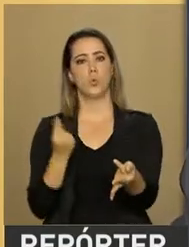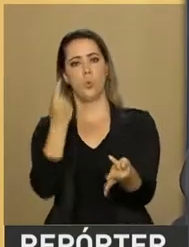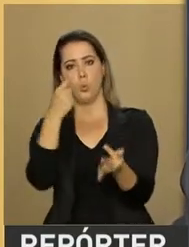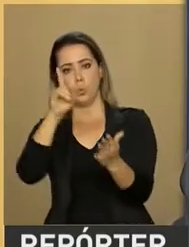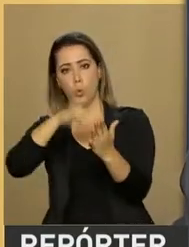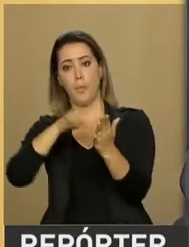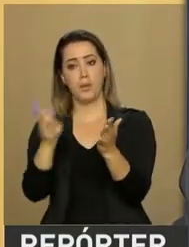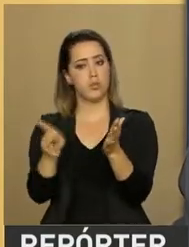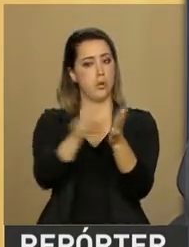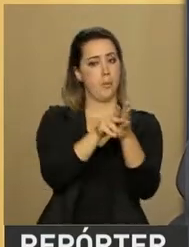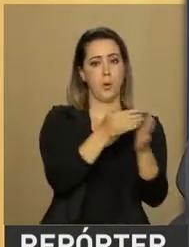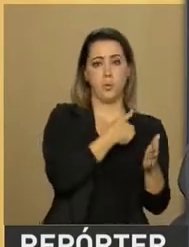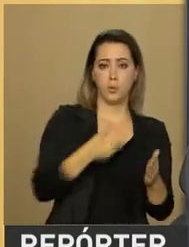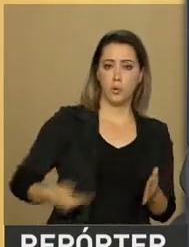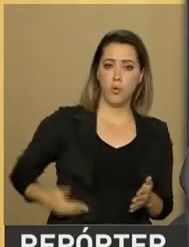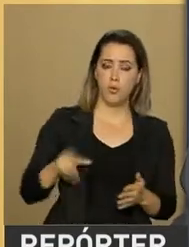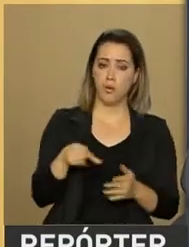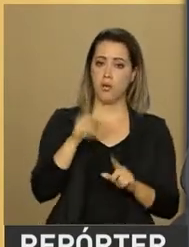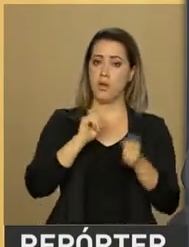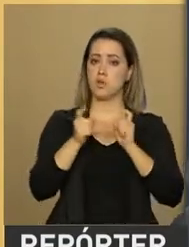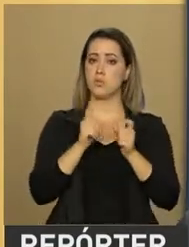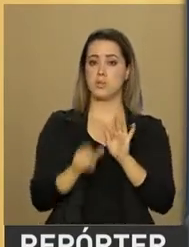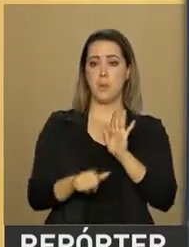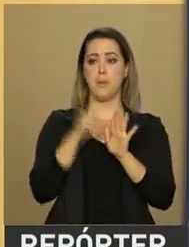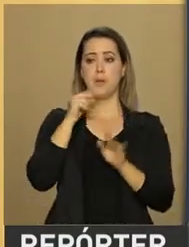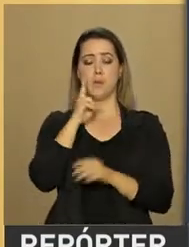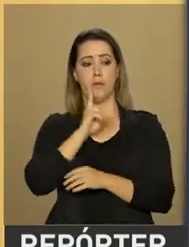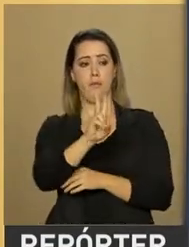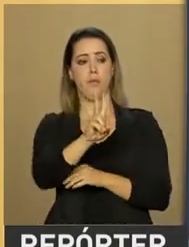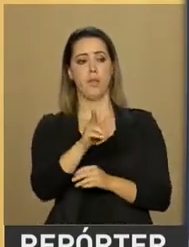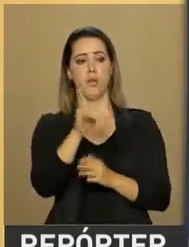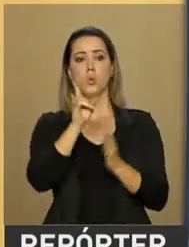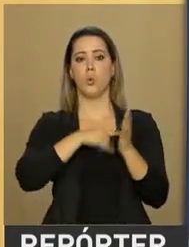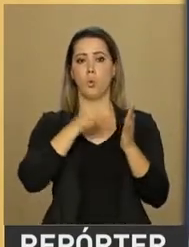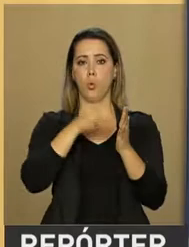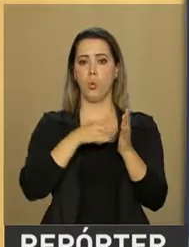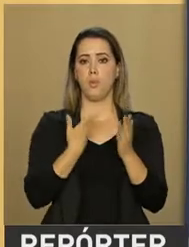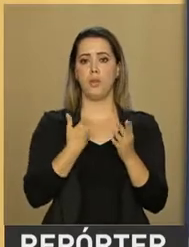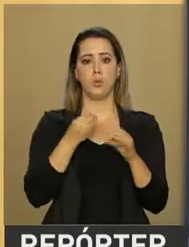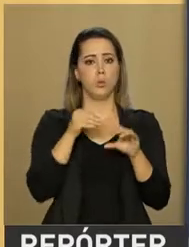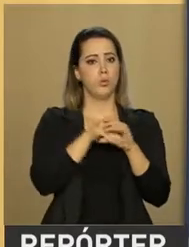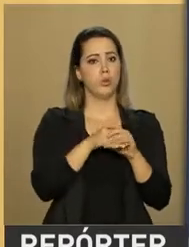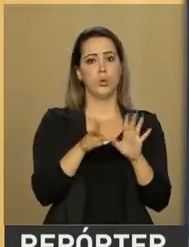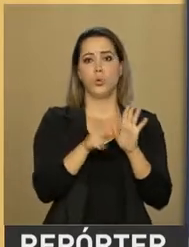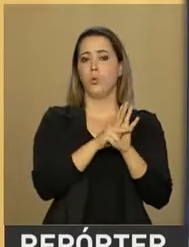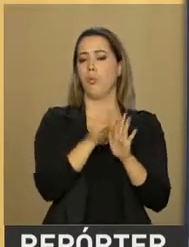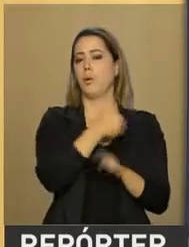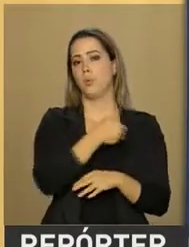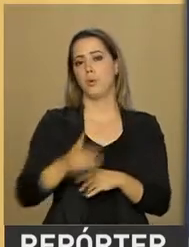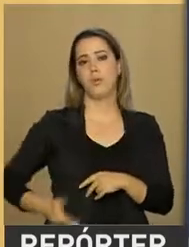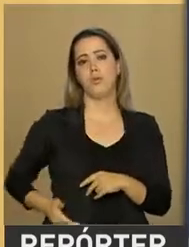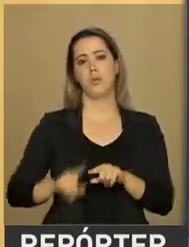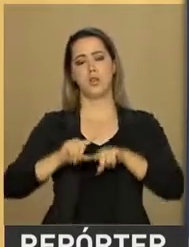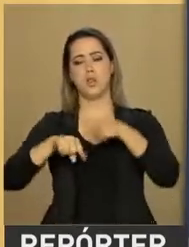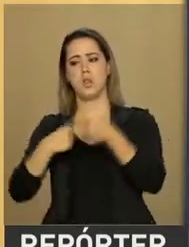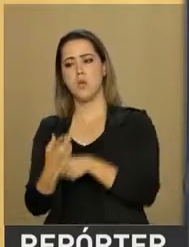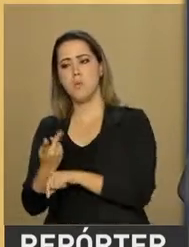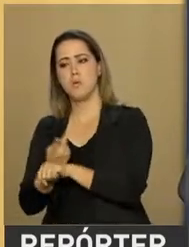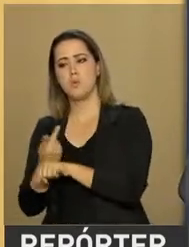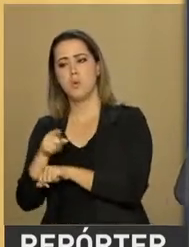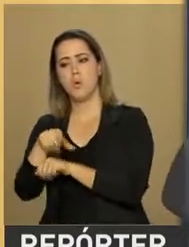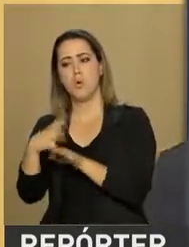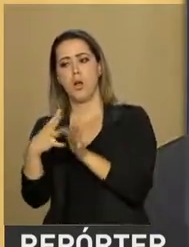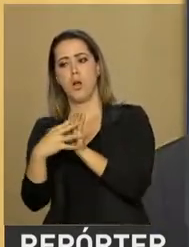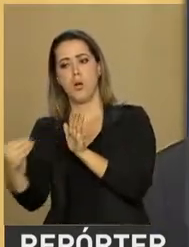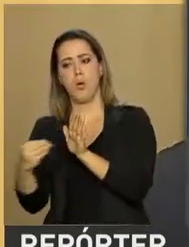da administração pública primeiramente deve ir atrás desse documento na sua base de dados, né? E depois, então, solicitar ao